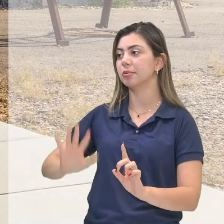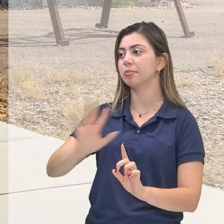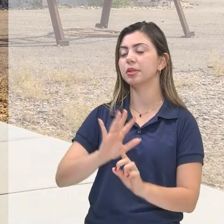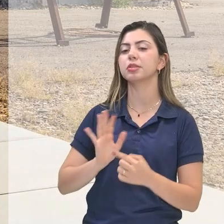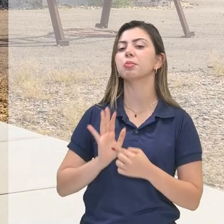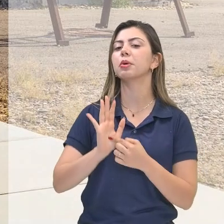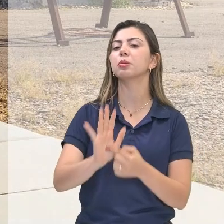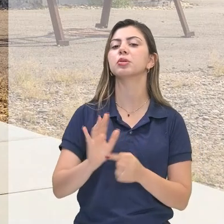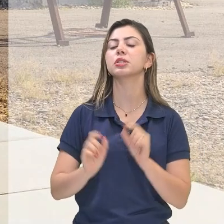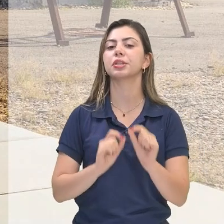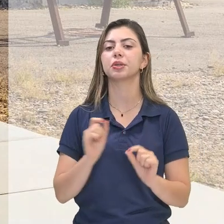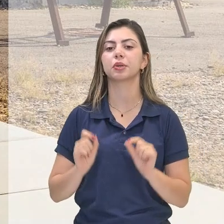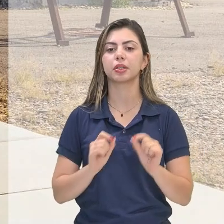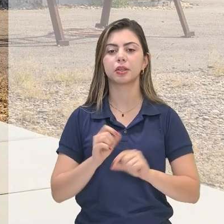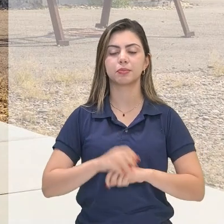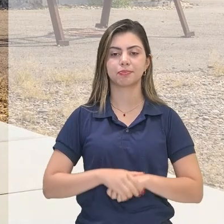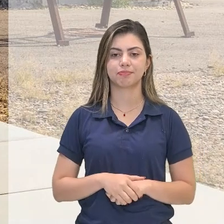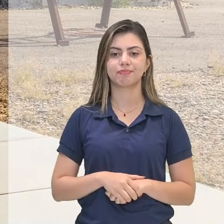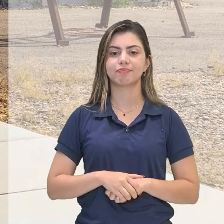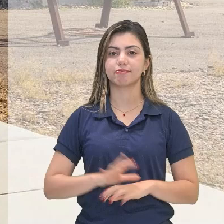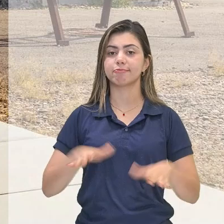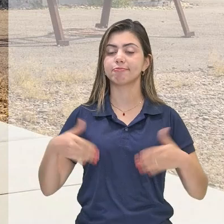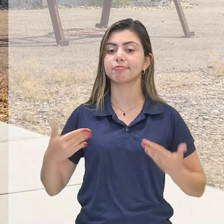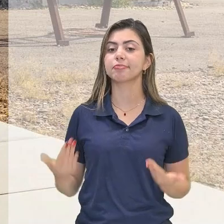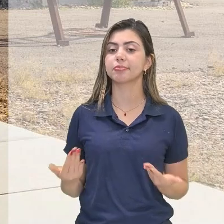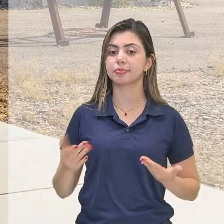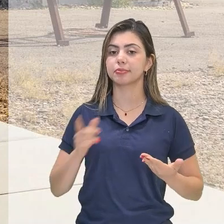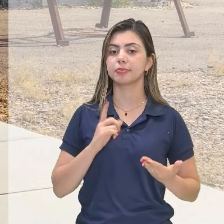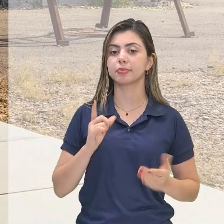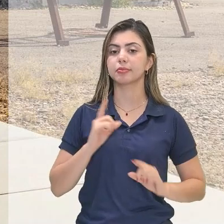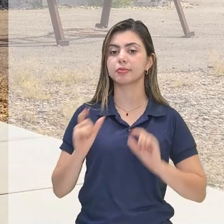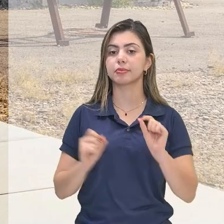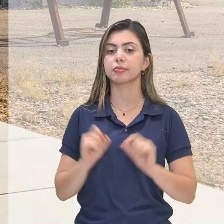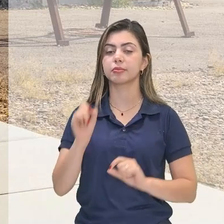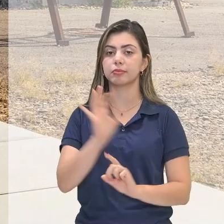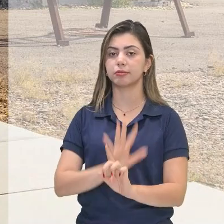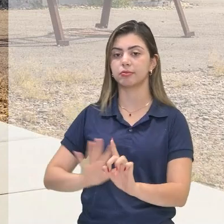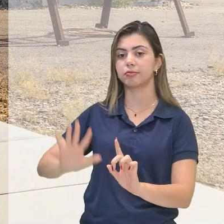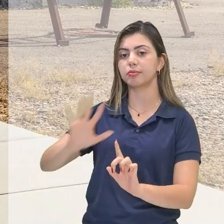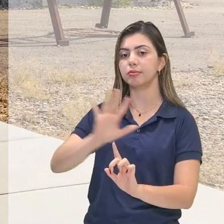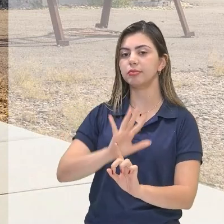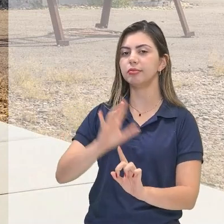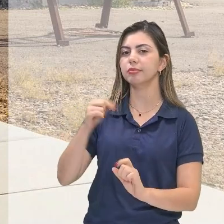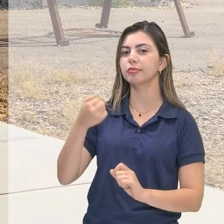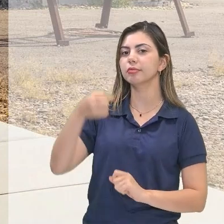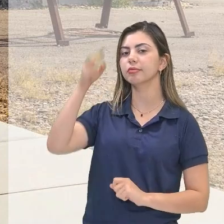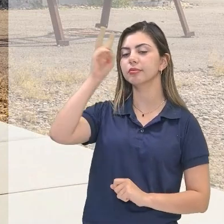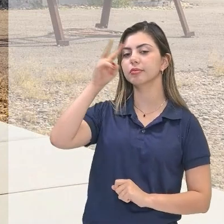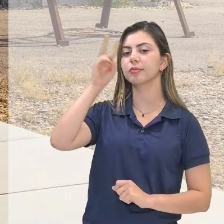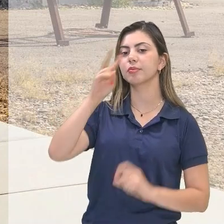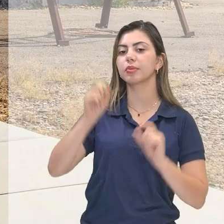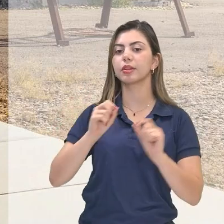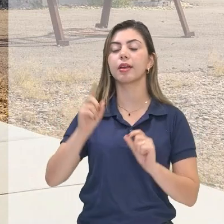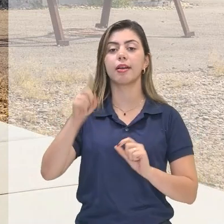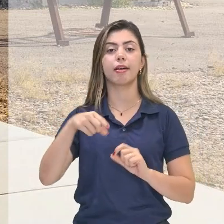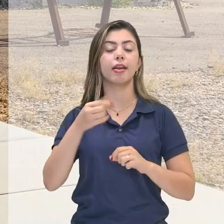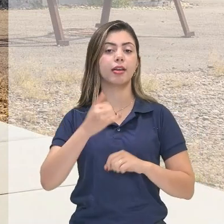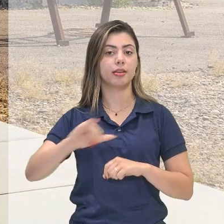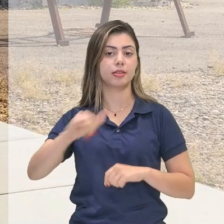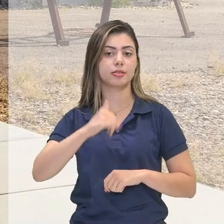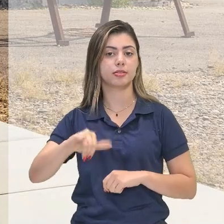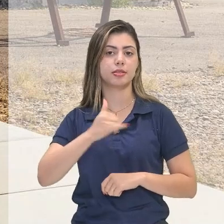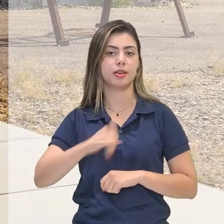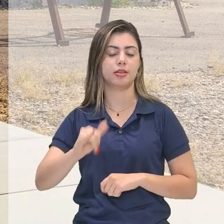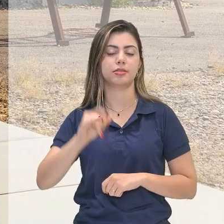você que nós temos aqui um ambiente onde lembra vocês sobre a eletricidade, que é